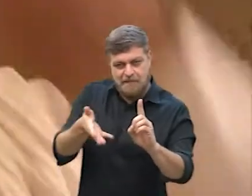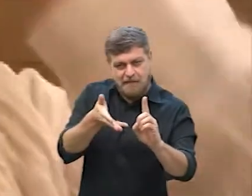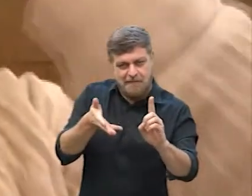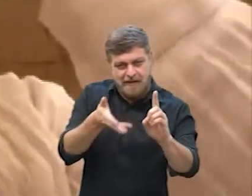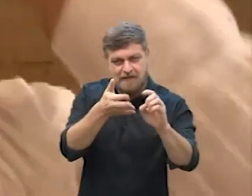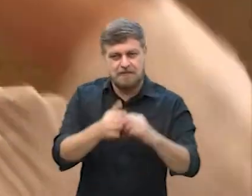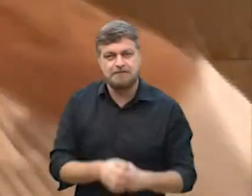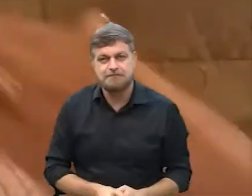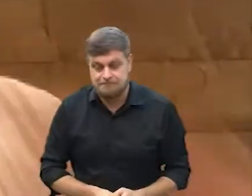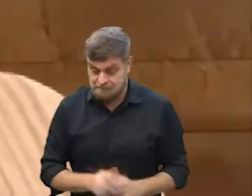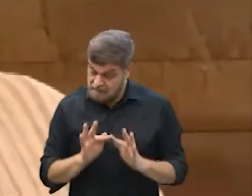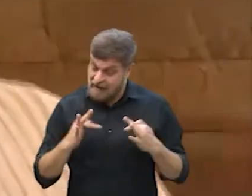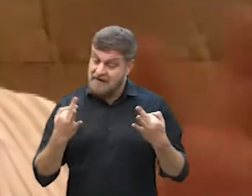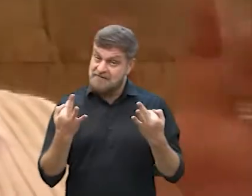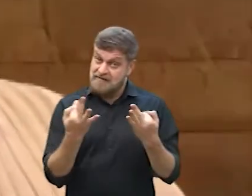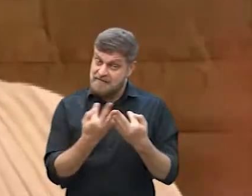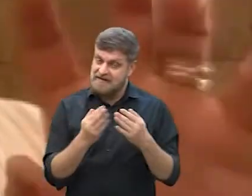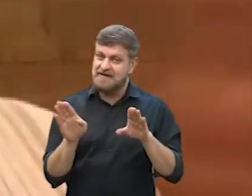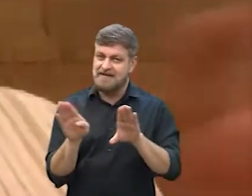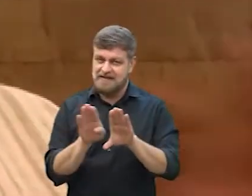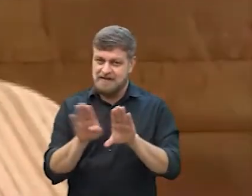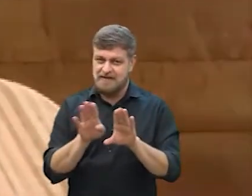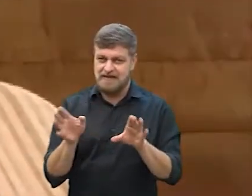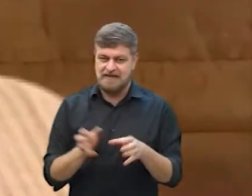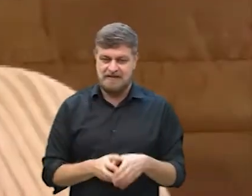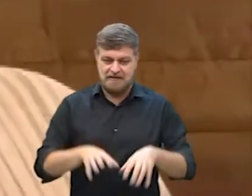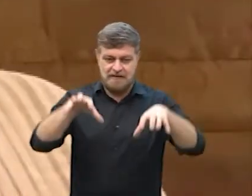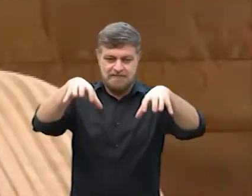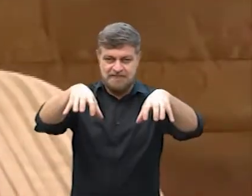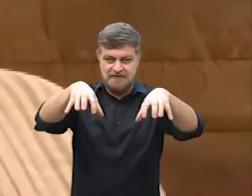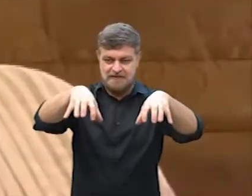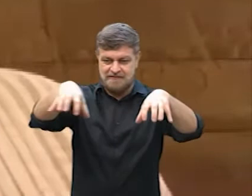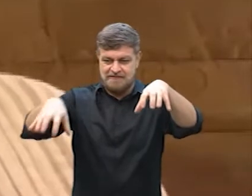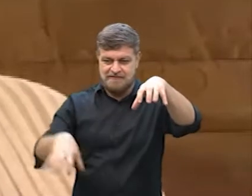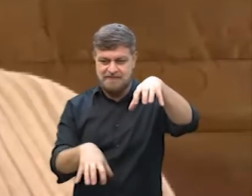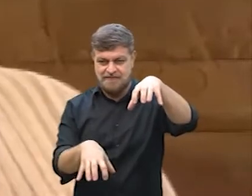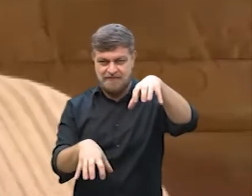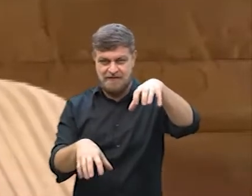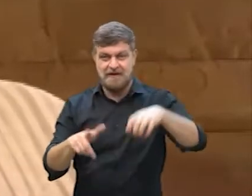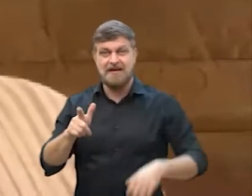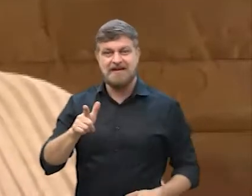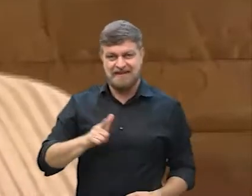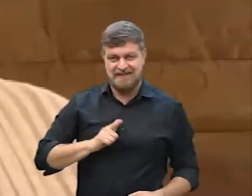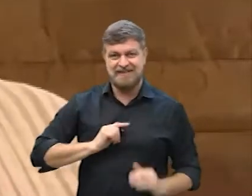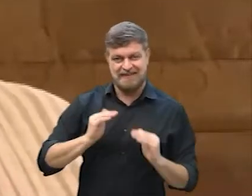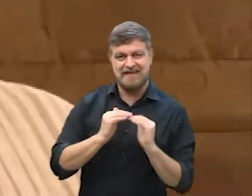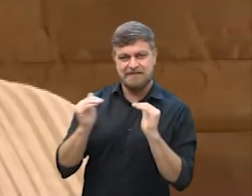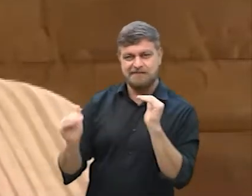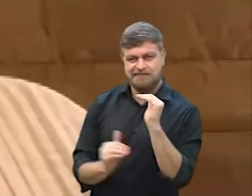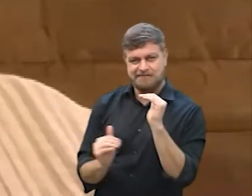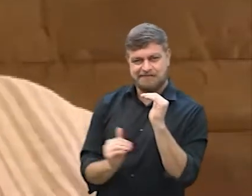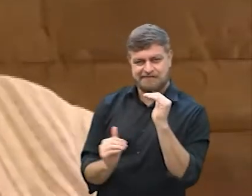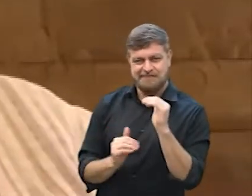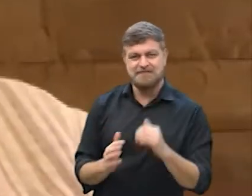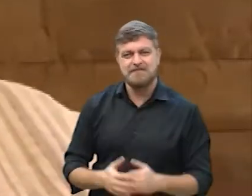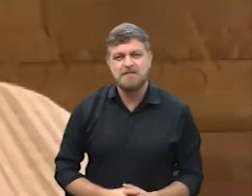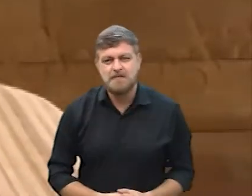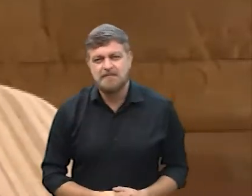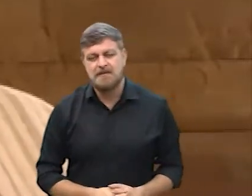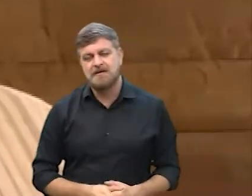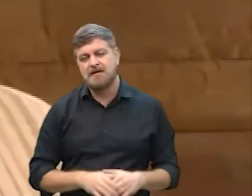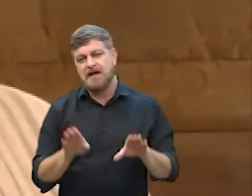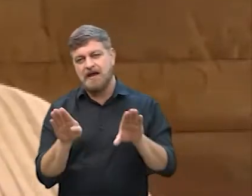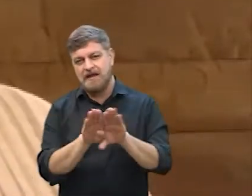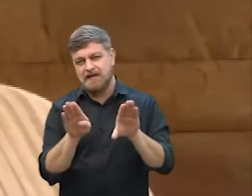família. Isso tudo coloca grupos em lugares diferentes desigualmente. E a questão